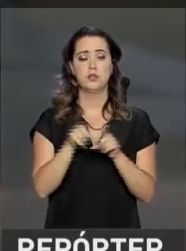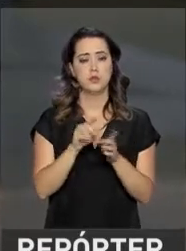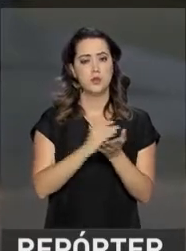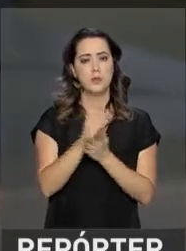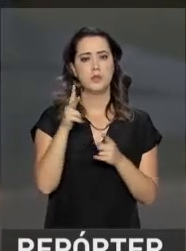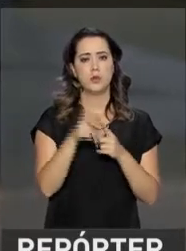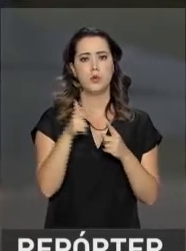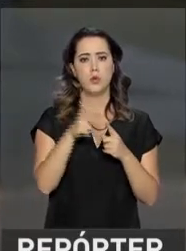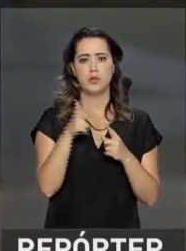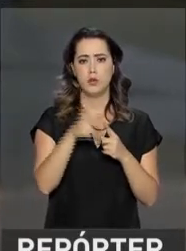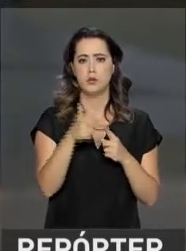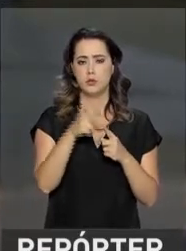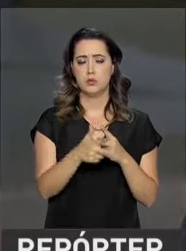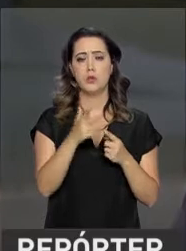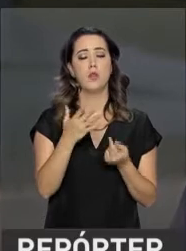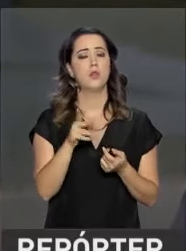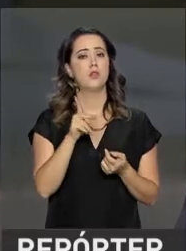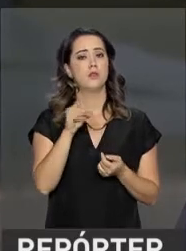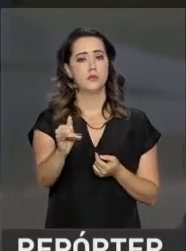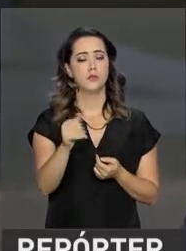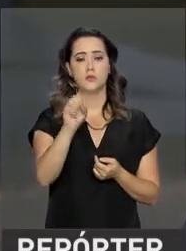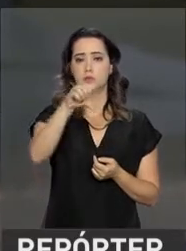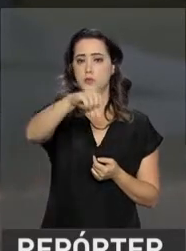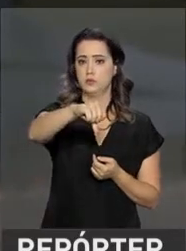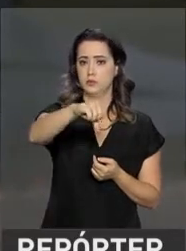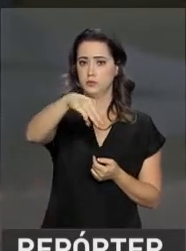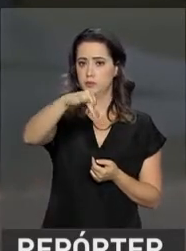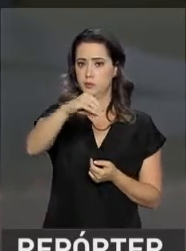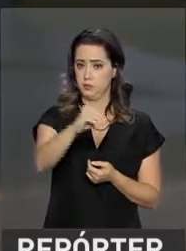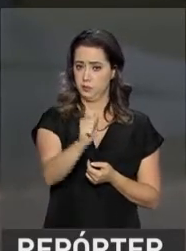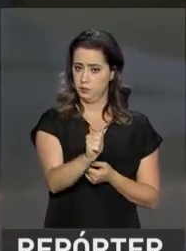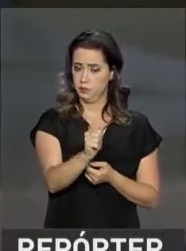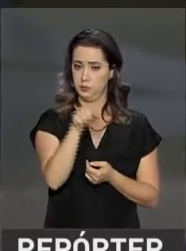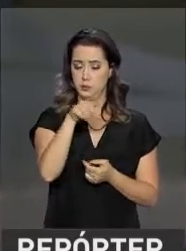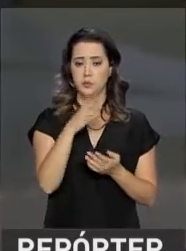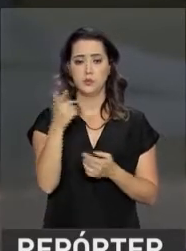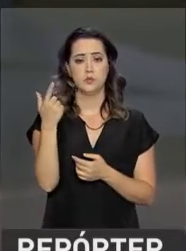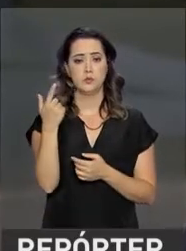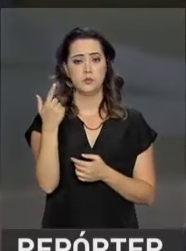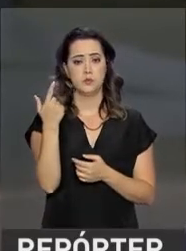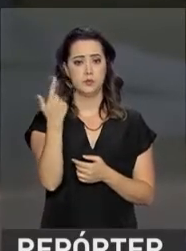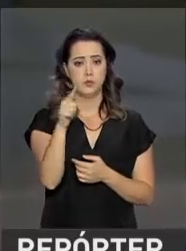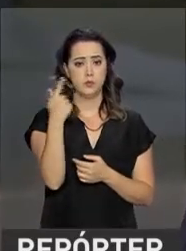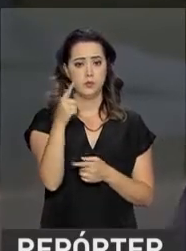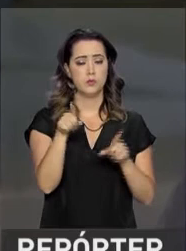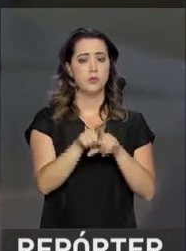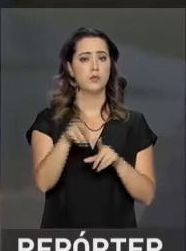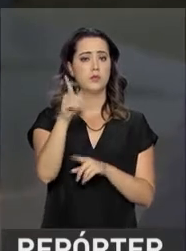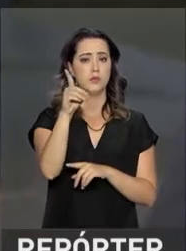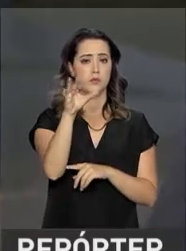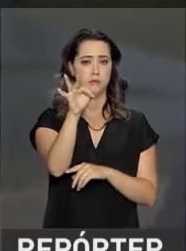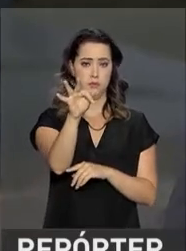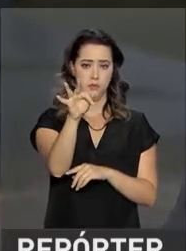começaram a ser bloqueados aí é no dia no último dia 9 de maio como você falou nos estados é no estado de goiás e também